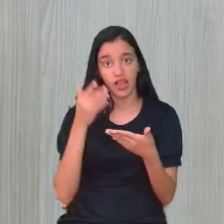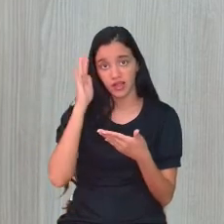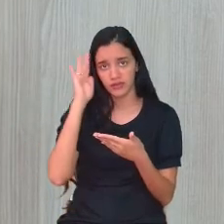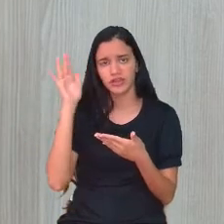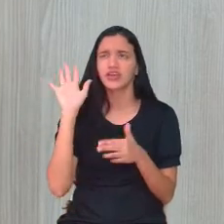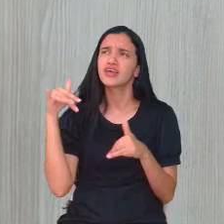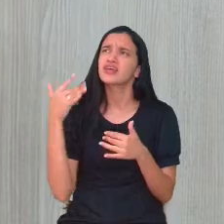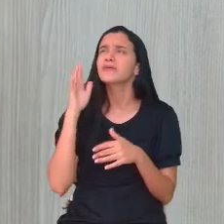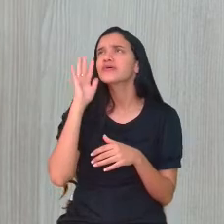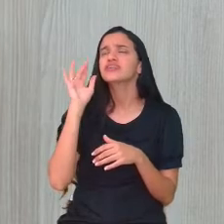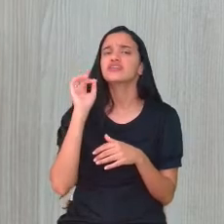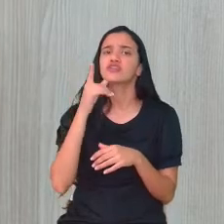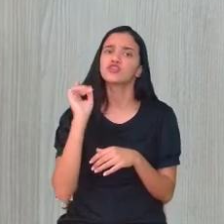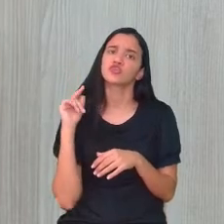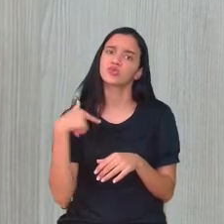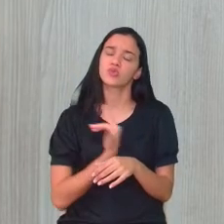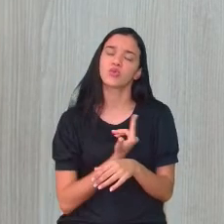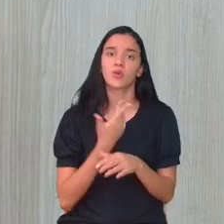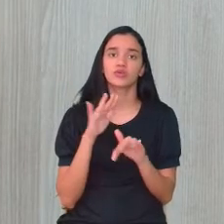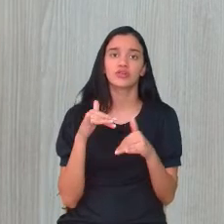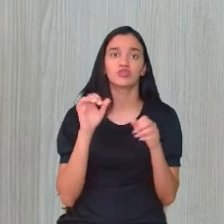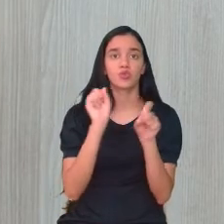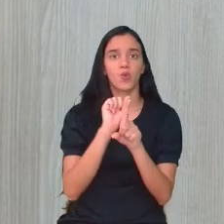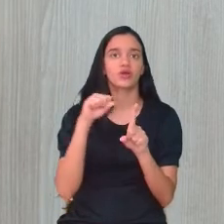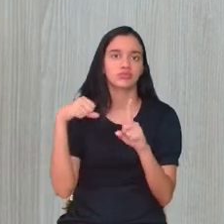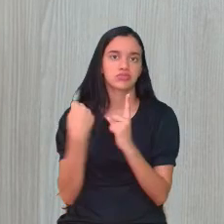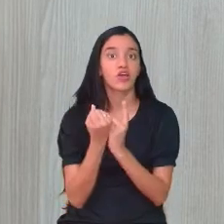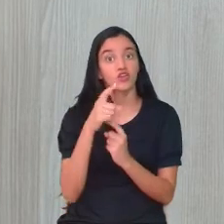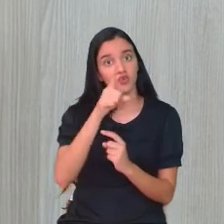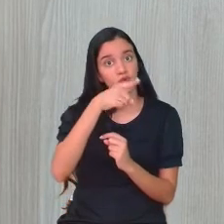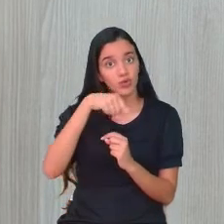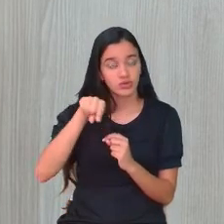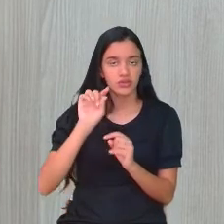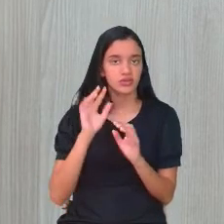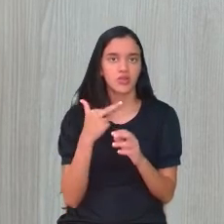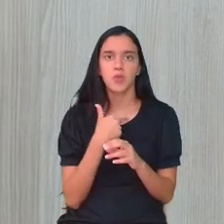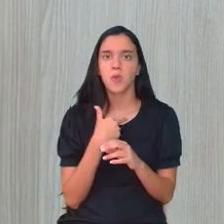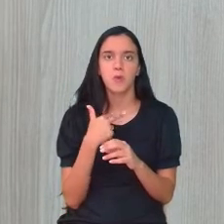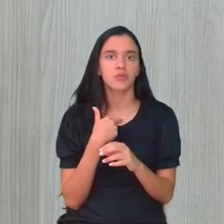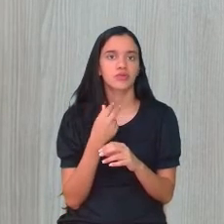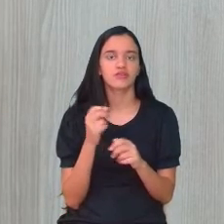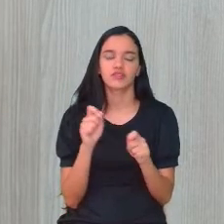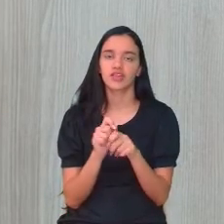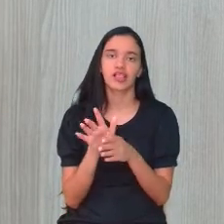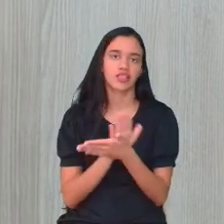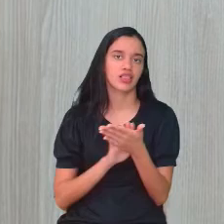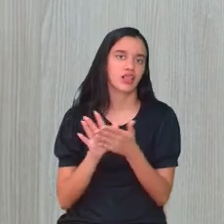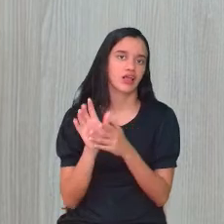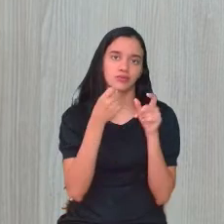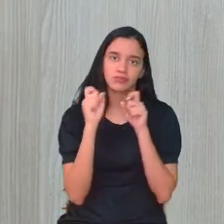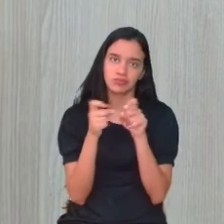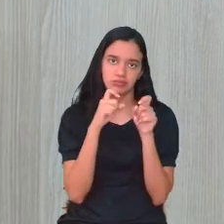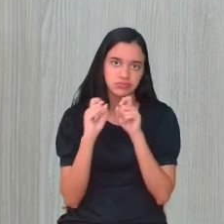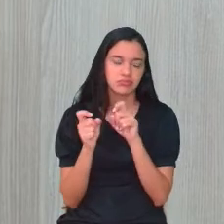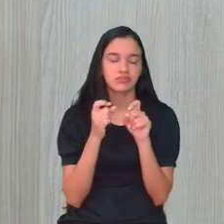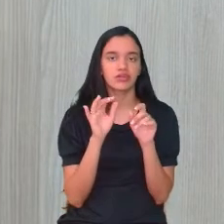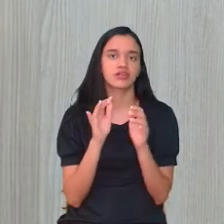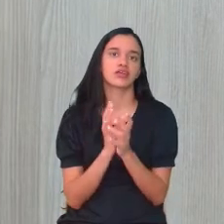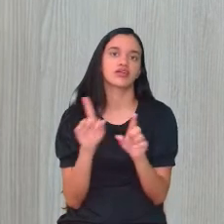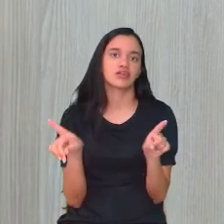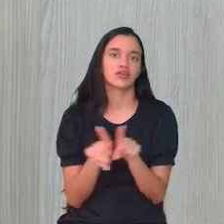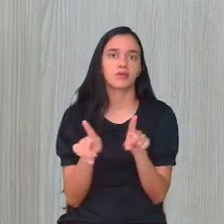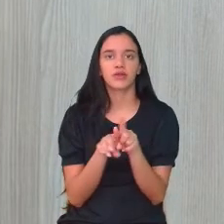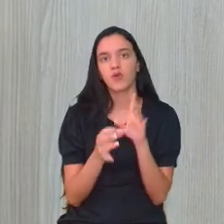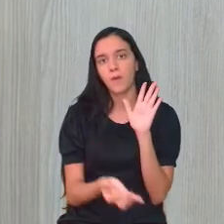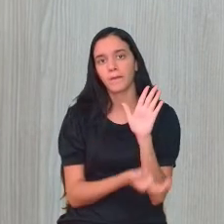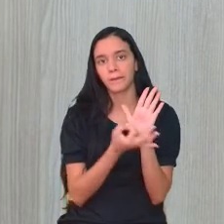né? Imagina a gente dentro de uma sociedade, vocês não poderem fazer algumas críticas, né? Não poder se colocar, dar a